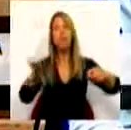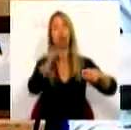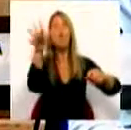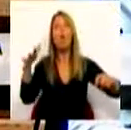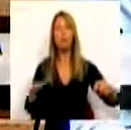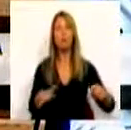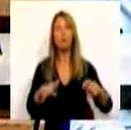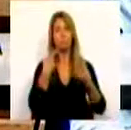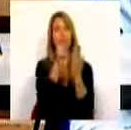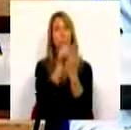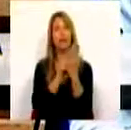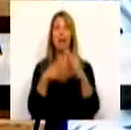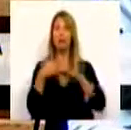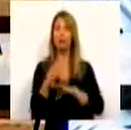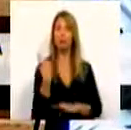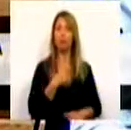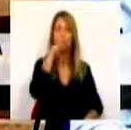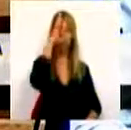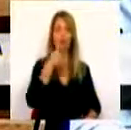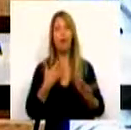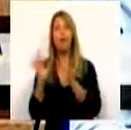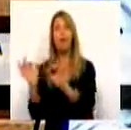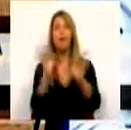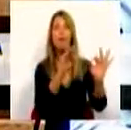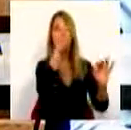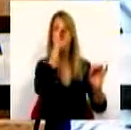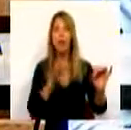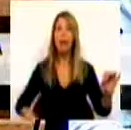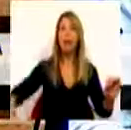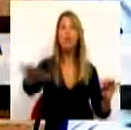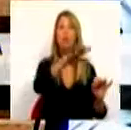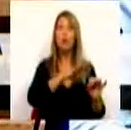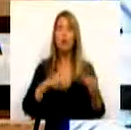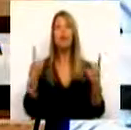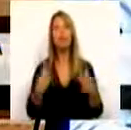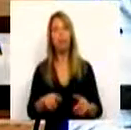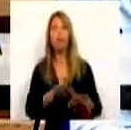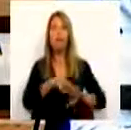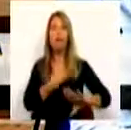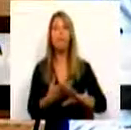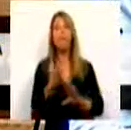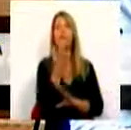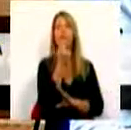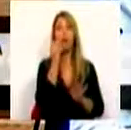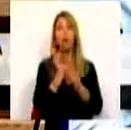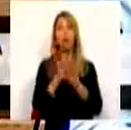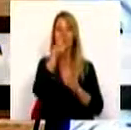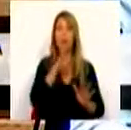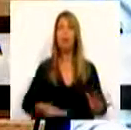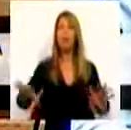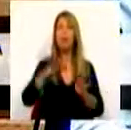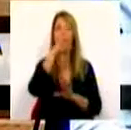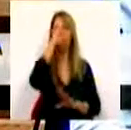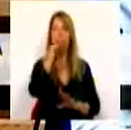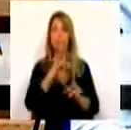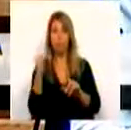Ministério. A conservação da natureza tem um reforço de verbas no Fundo Ambiental, sendo que, como sabem, o orçamento do Instituto da Conservação da Natureza